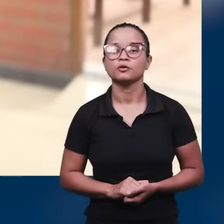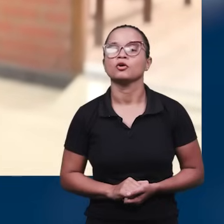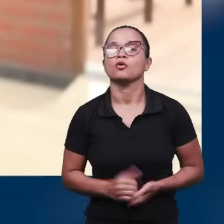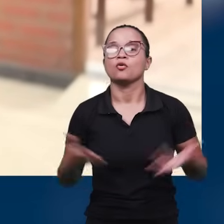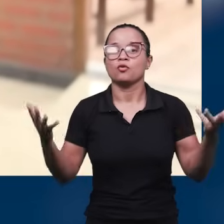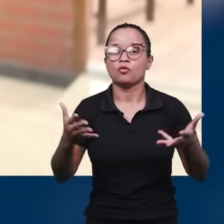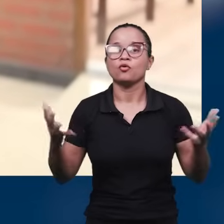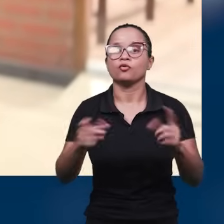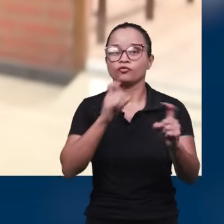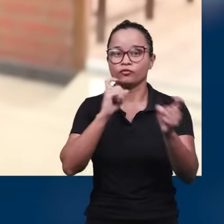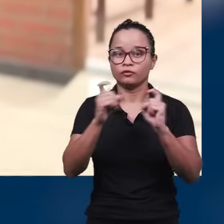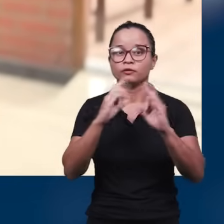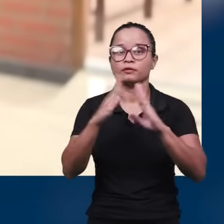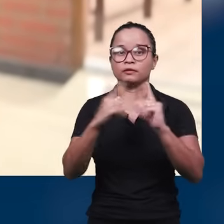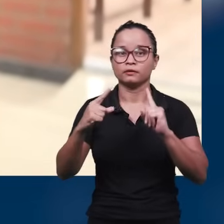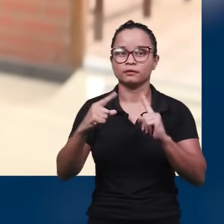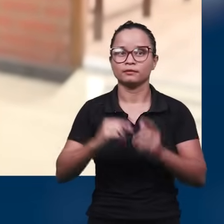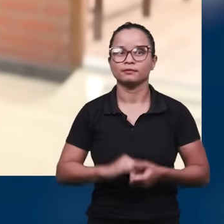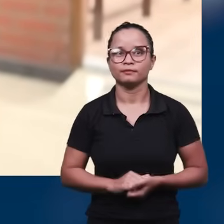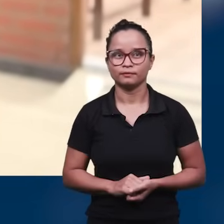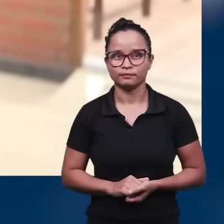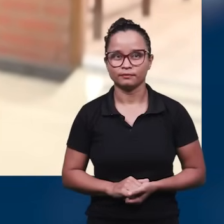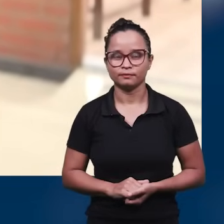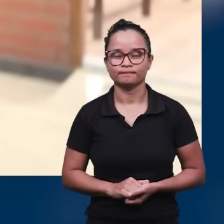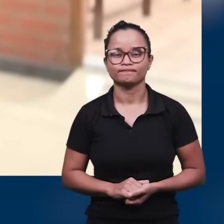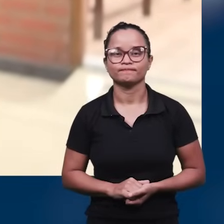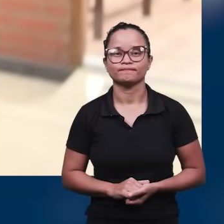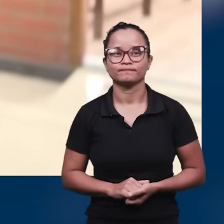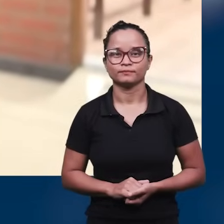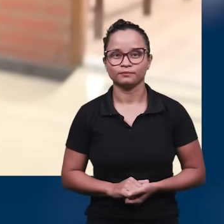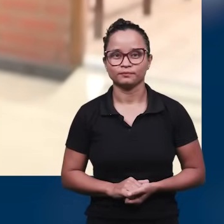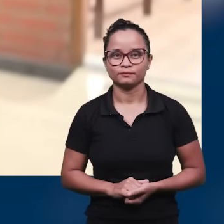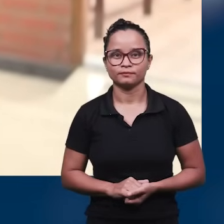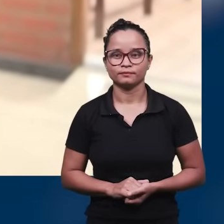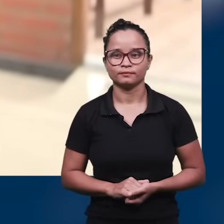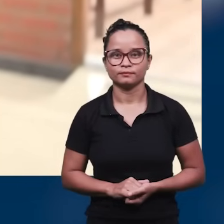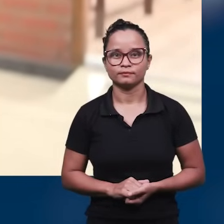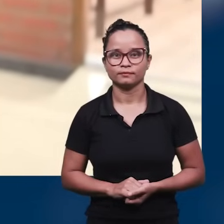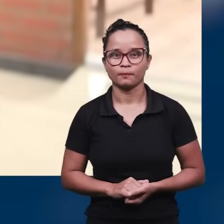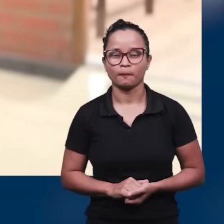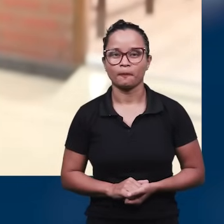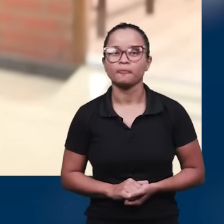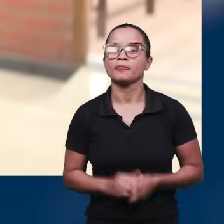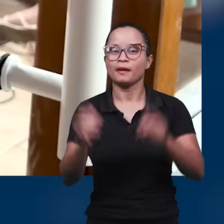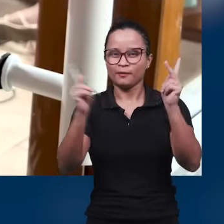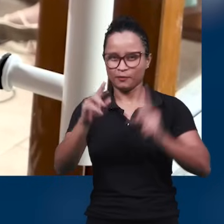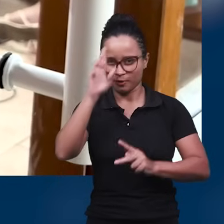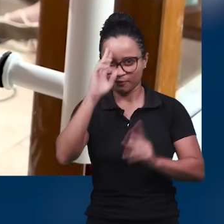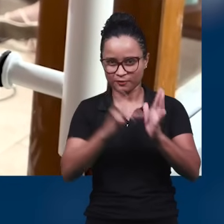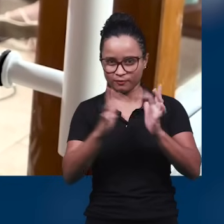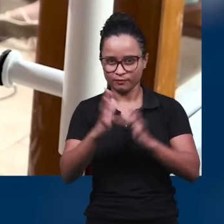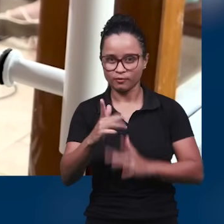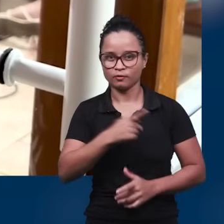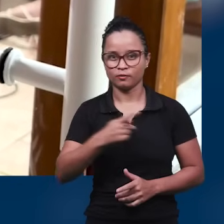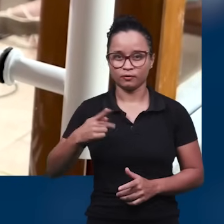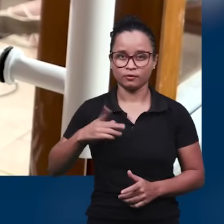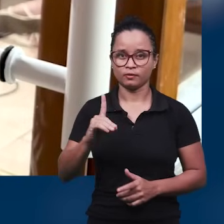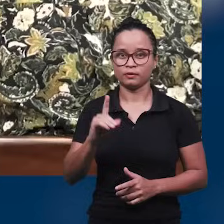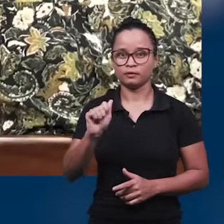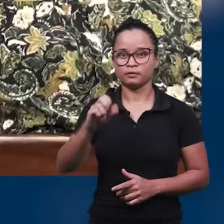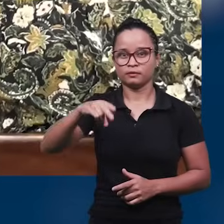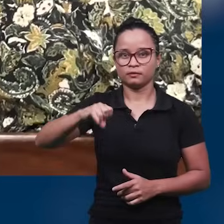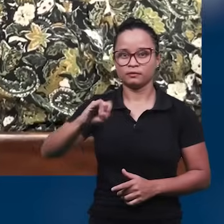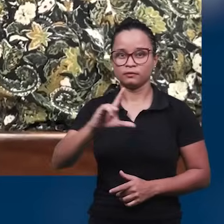Meus irmãos, a paz do Senhor Jesus, eu sou o pastor Danilo Israel. Estamos hoje aqui reunidos na igreja do bairro Morada do Sol, porque nós tivemos um